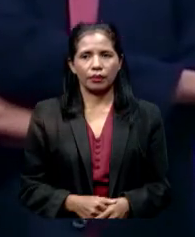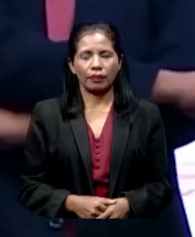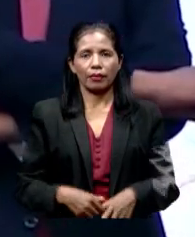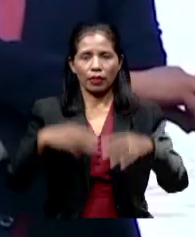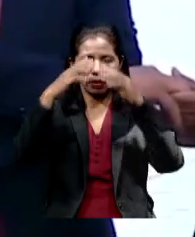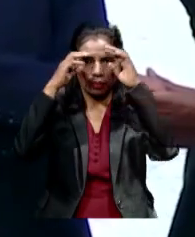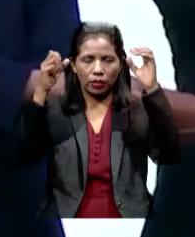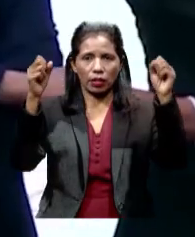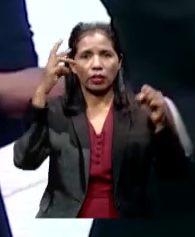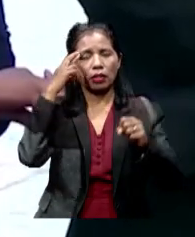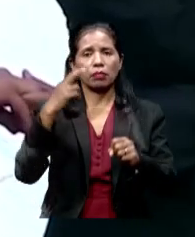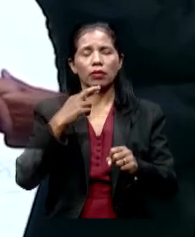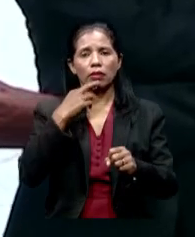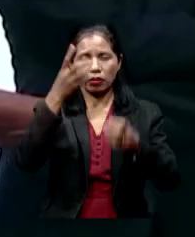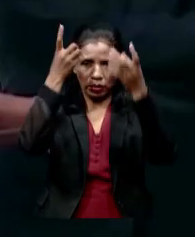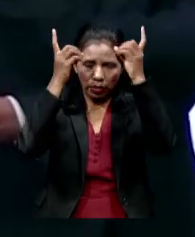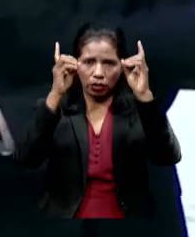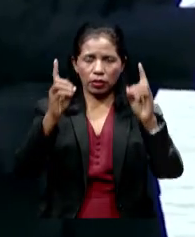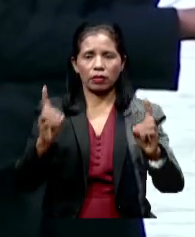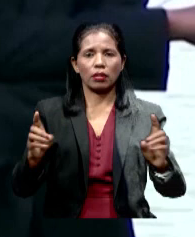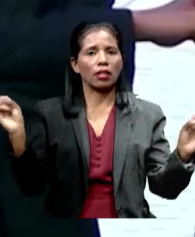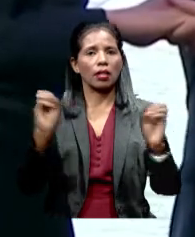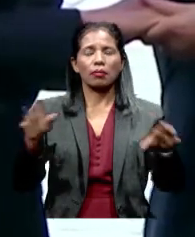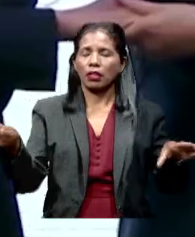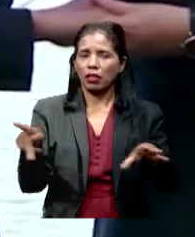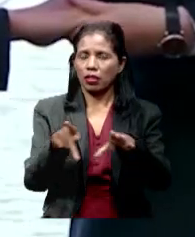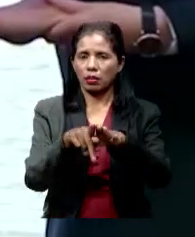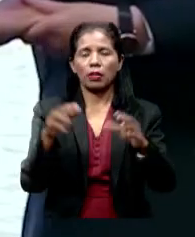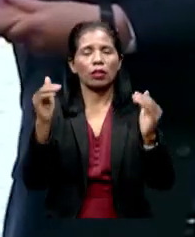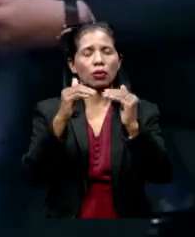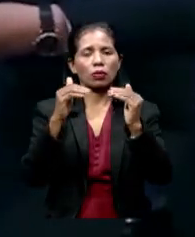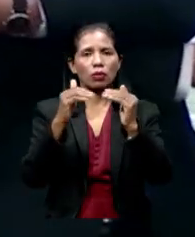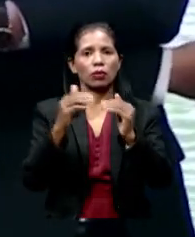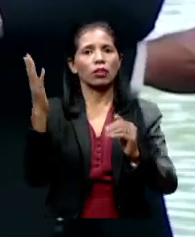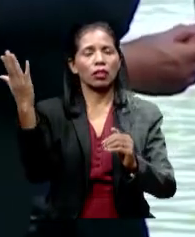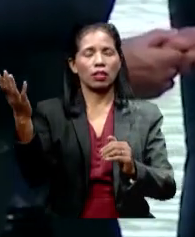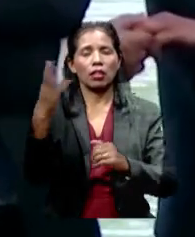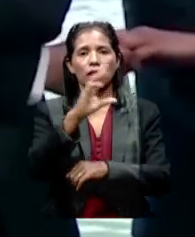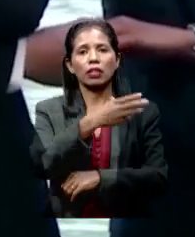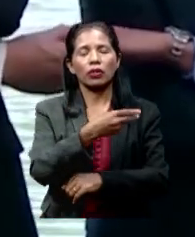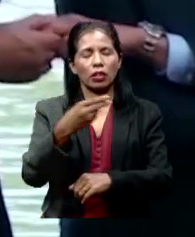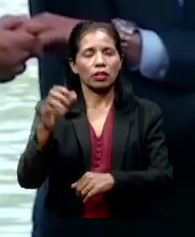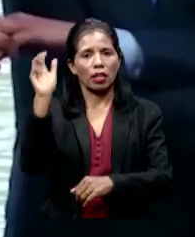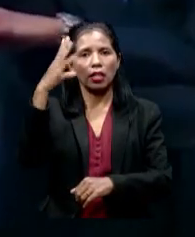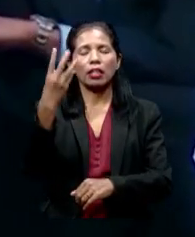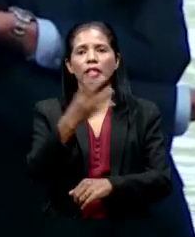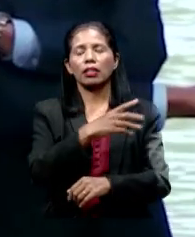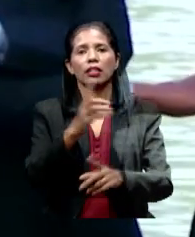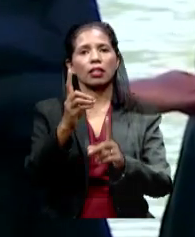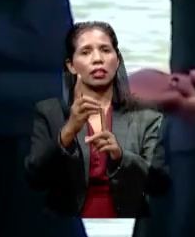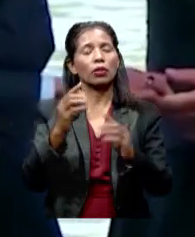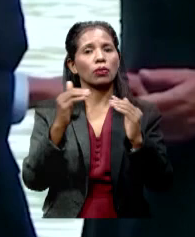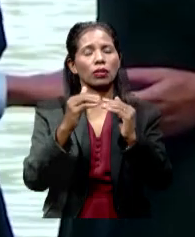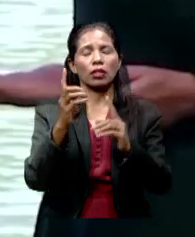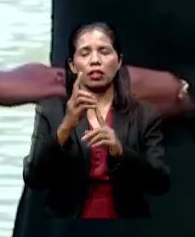Presidente da República, José Ramos Horta, decide cancela a participação em Cimeira Organização Regional ASEAN. Nebeto Irplano realiza em Loron Lima, Toloron